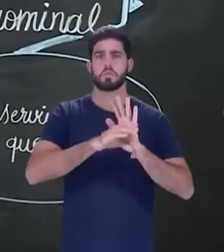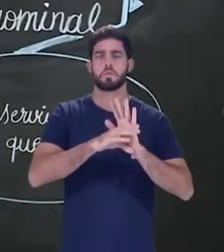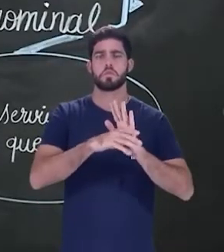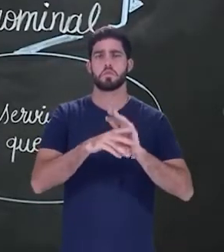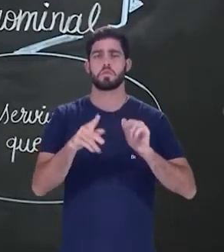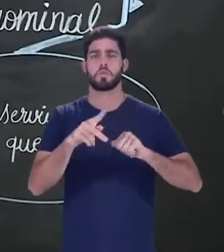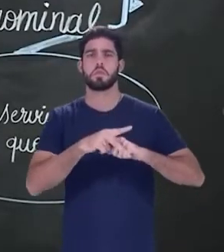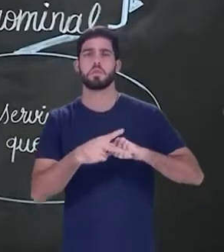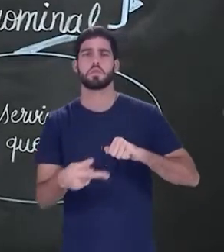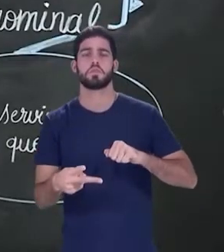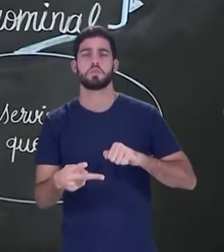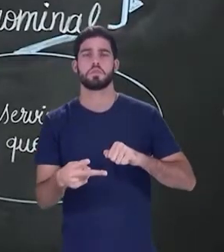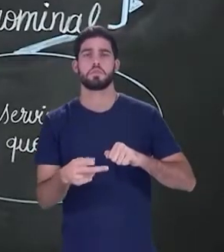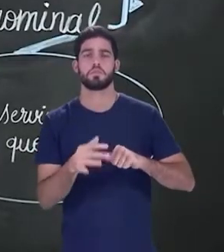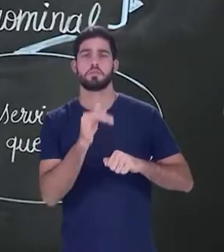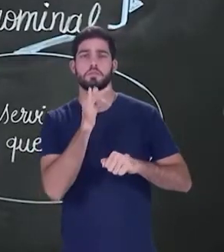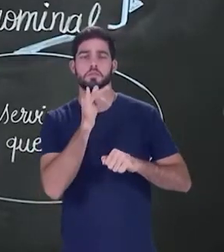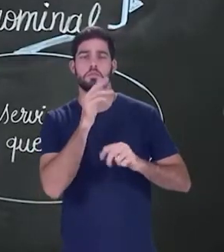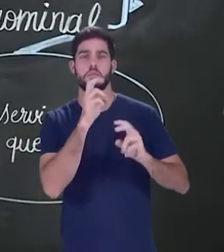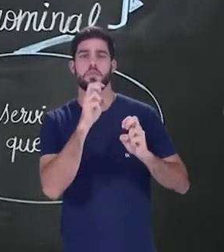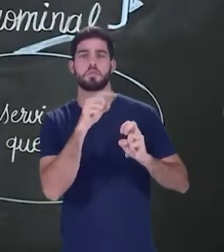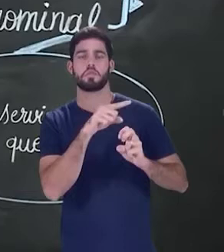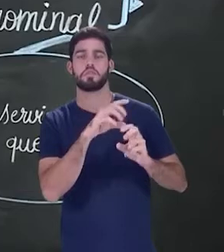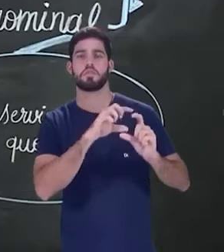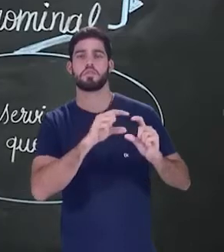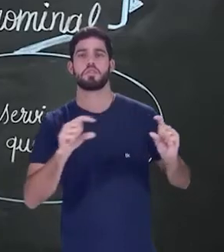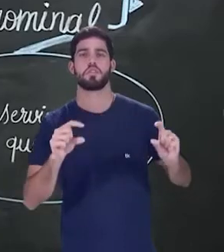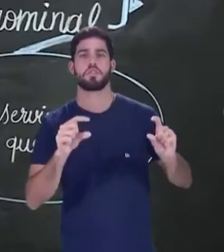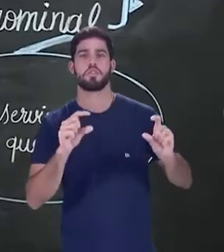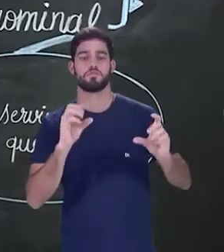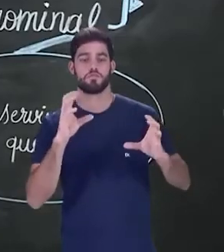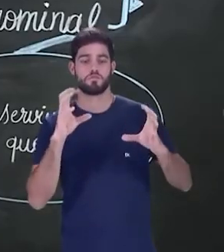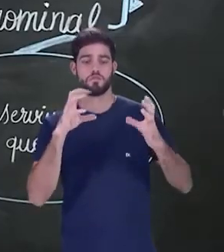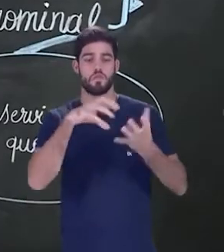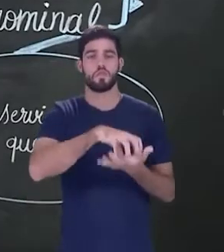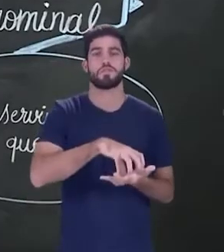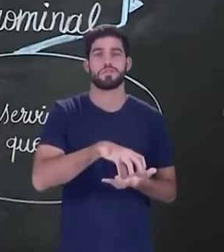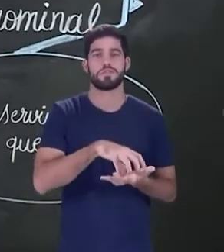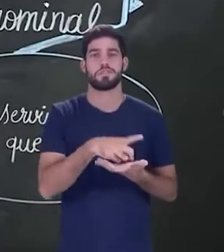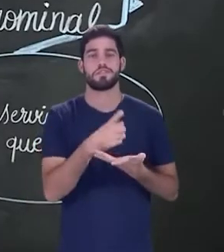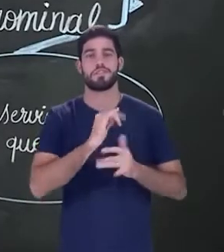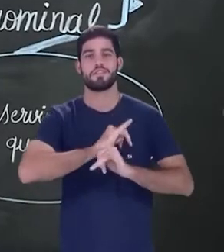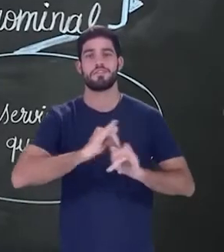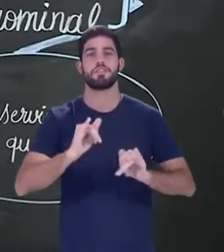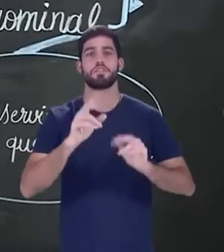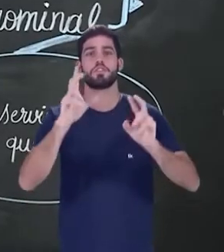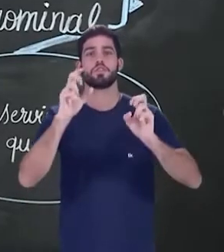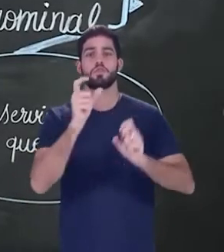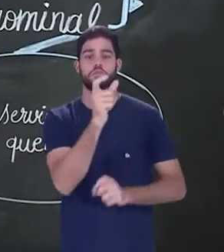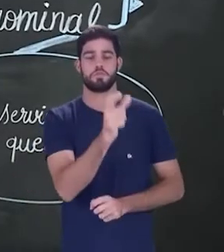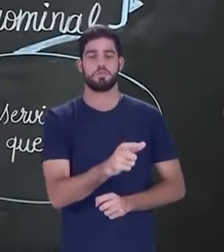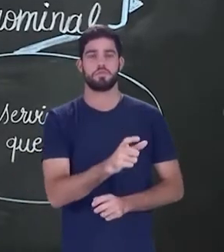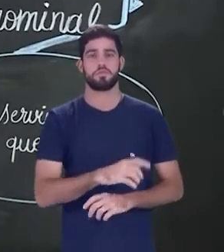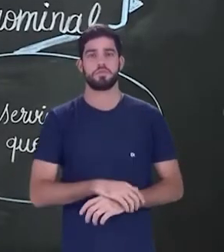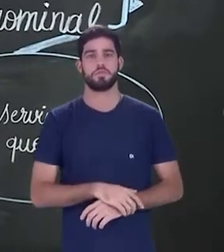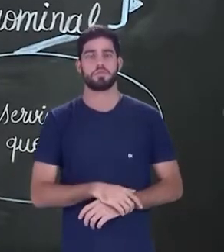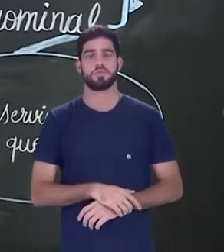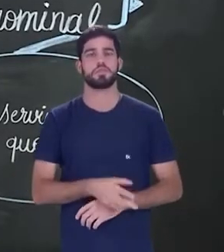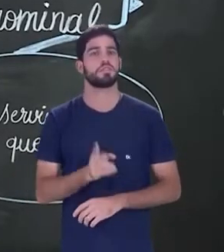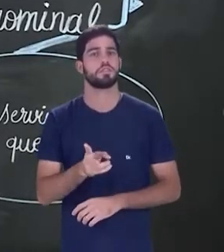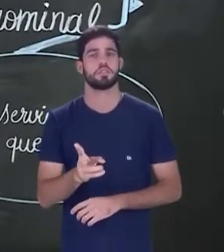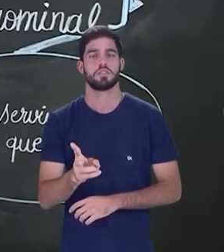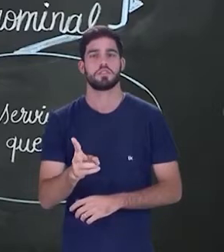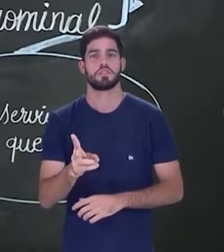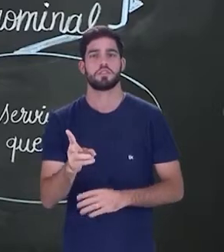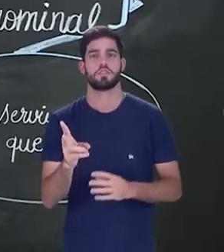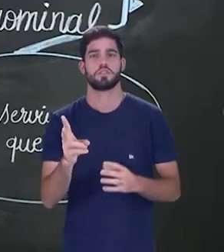o termo da oração que concentra a informação sobre o sujeito, ou seja, quando eu tenho esses dois elementos essenciais